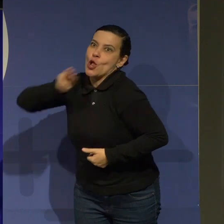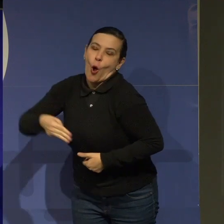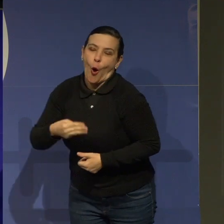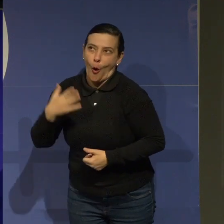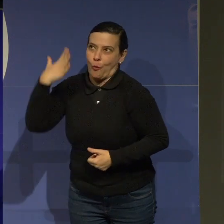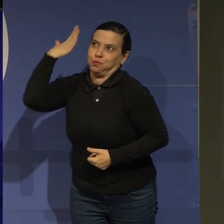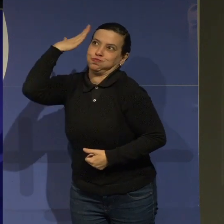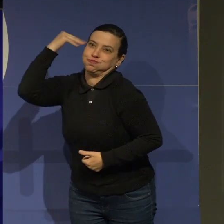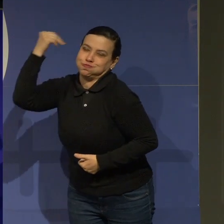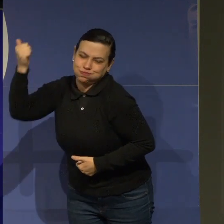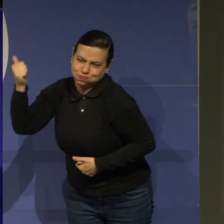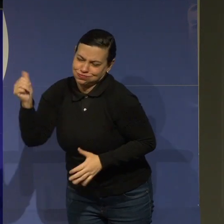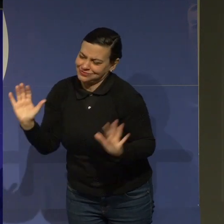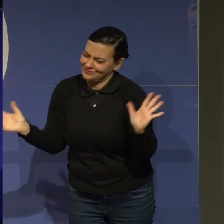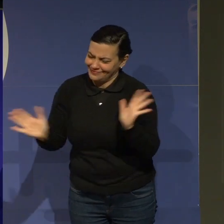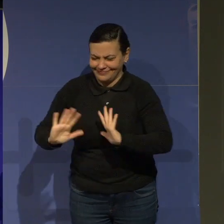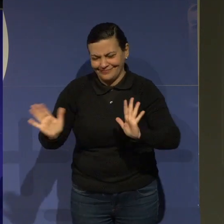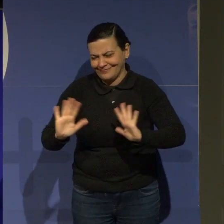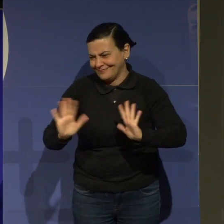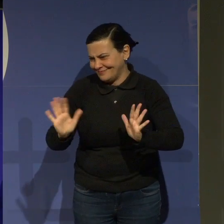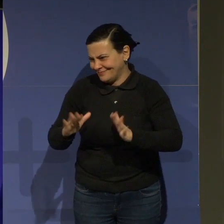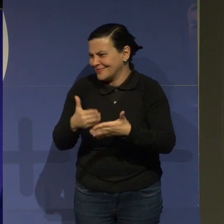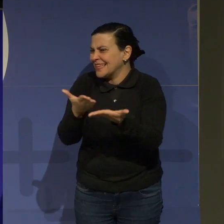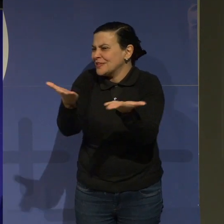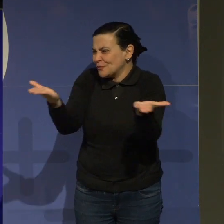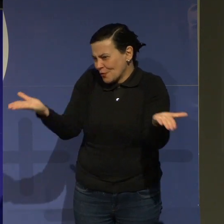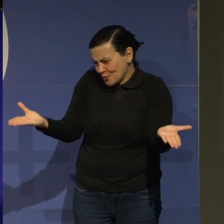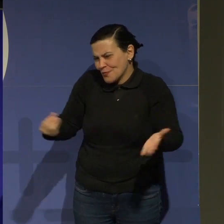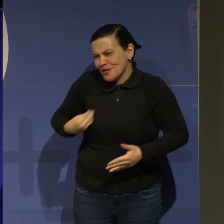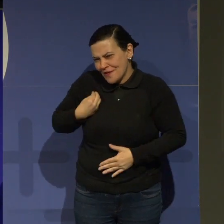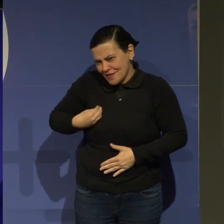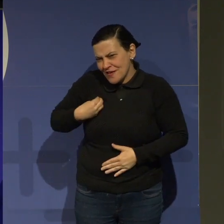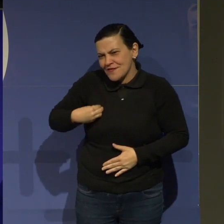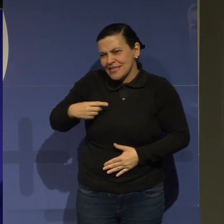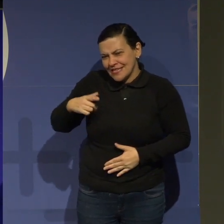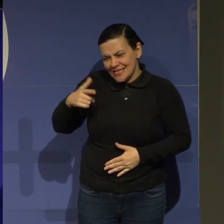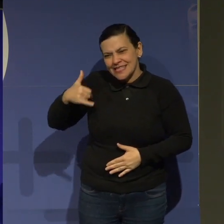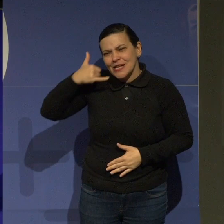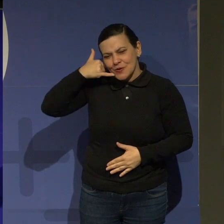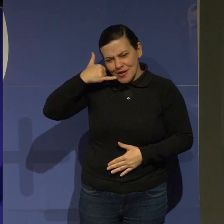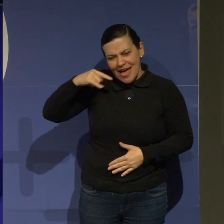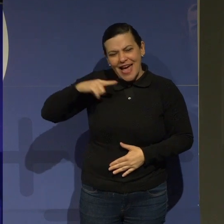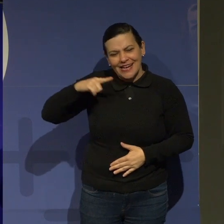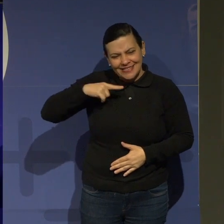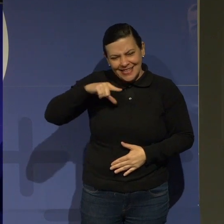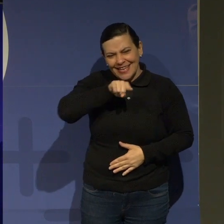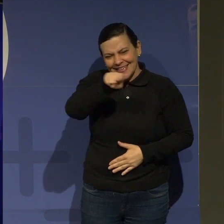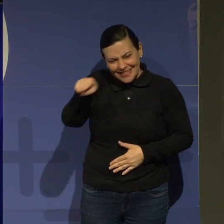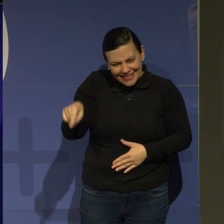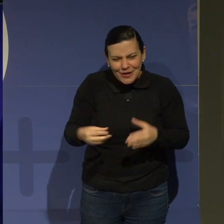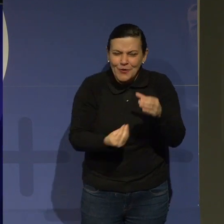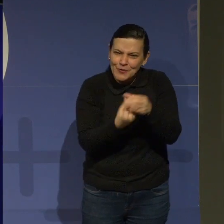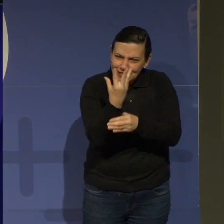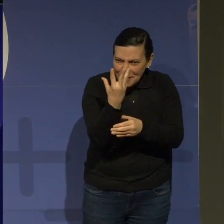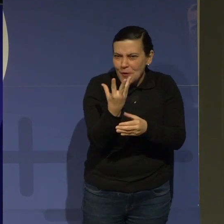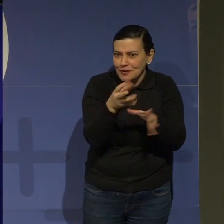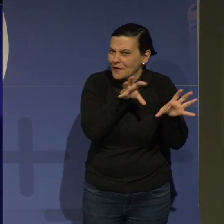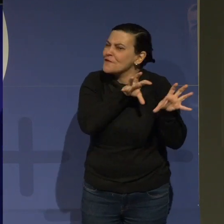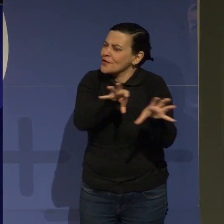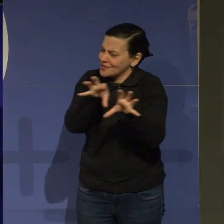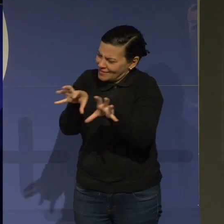celebridades. Desenhos zumbis sobre ele à esquerda, a foto de uma jovem com o título Quem com o Matou a celular na Amy, mão é um e à criador direita uma de caixa com conteúdo, textos de uma é um conversa.